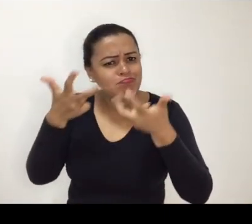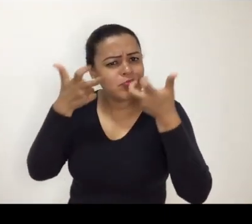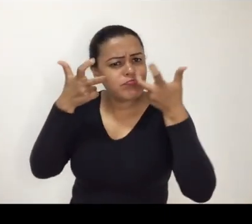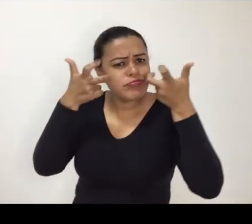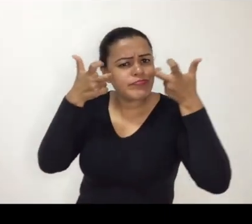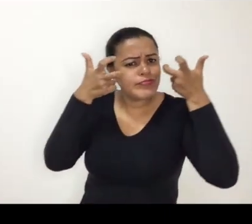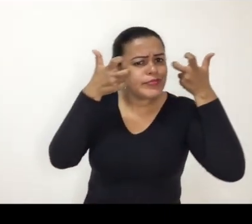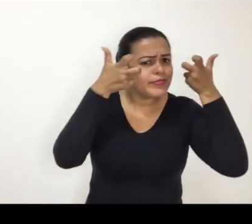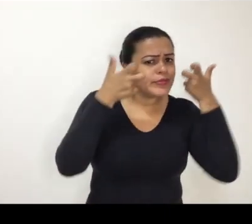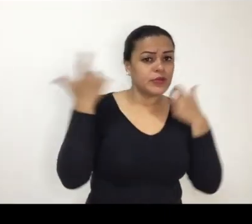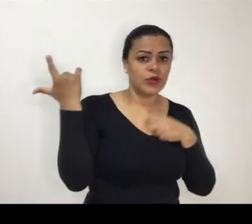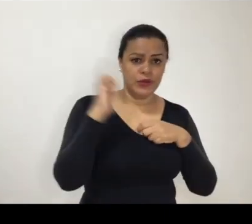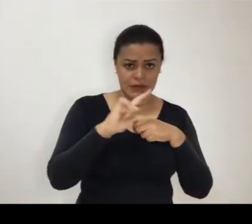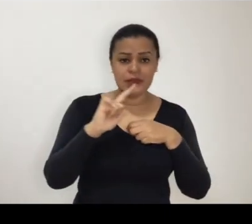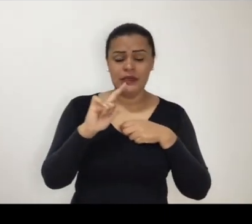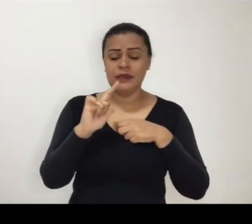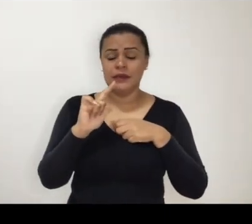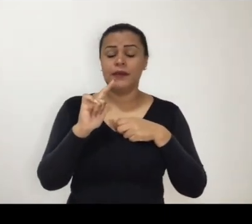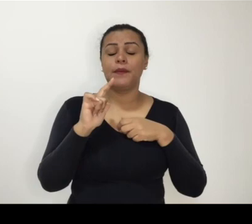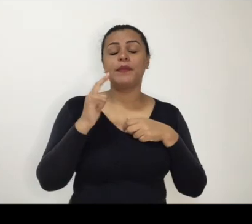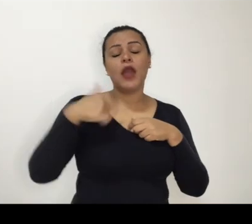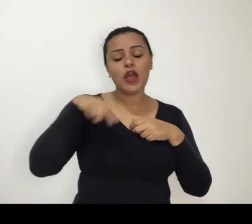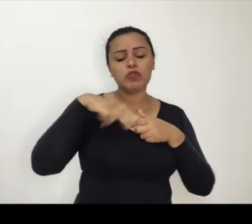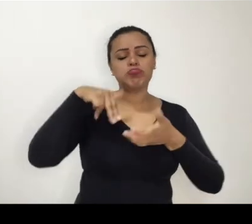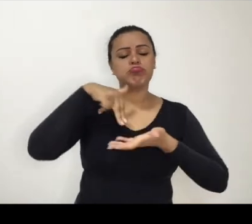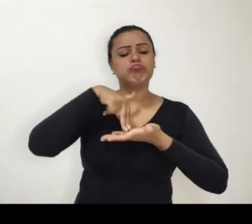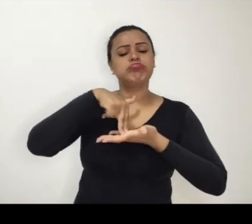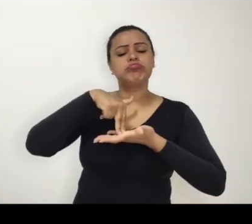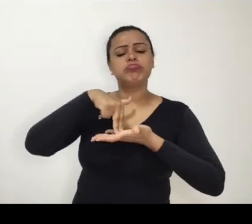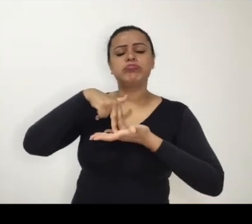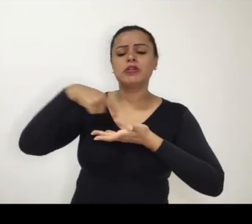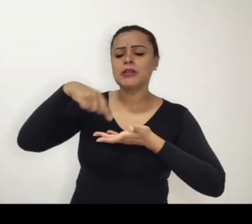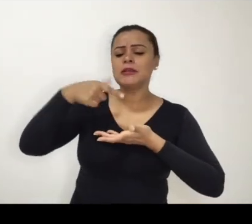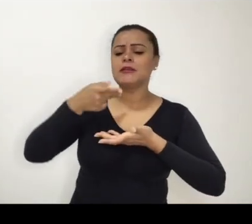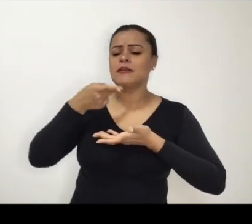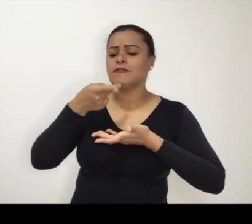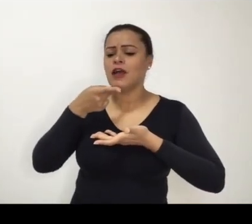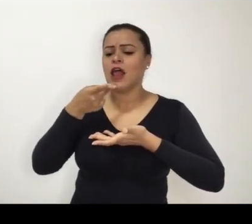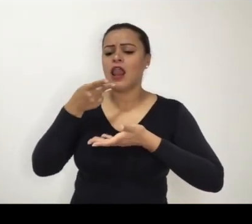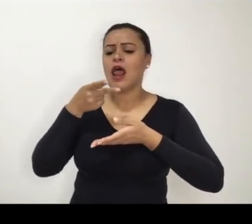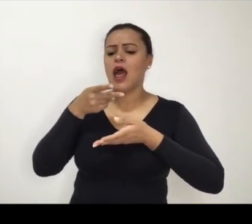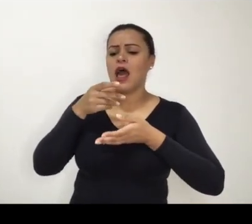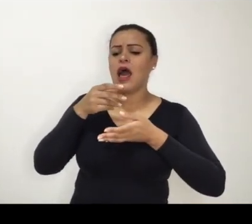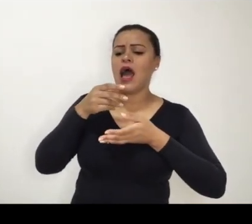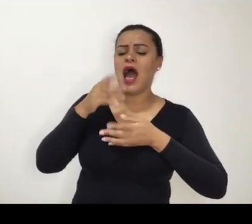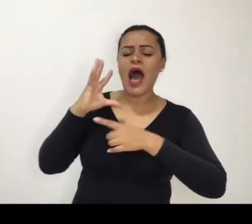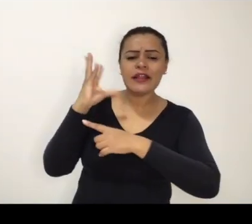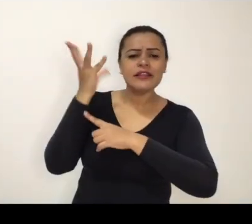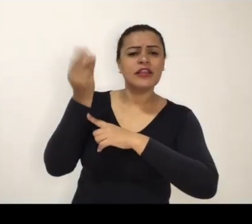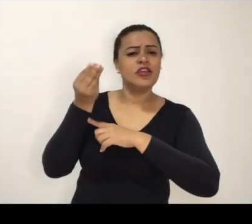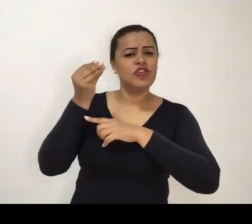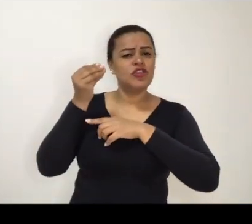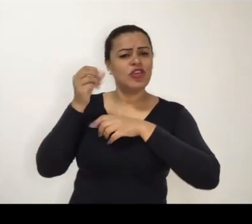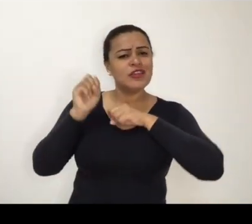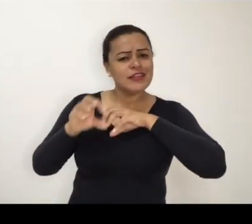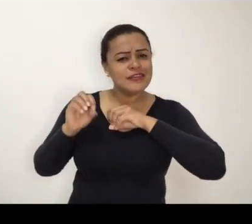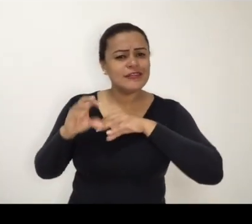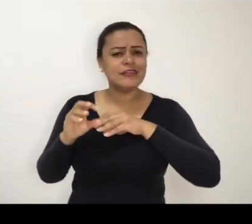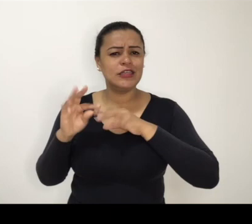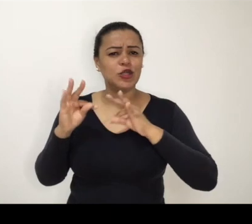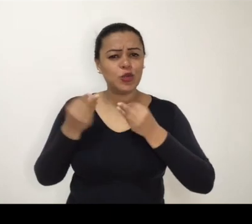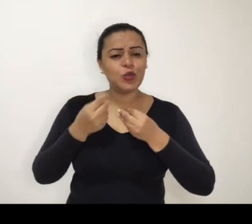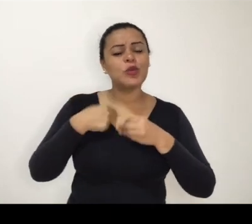no lugar de produção artística e de docência e tal, e aí, de repente, eu me deparo com esse cenário. Então,